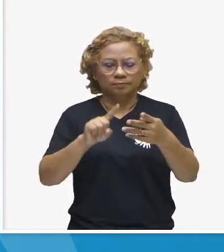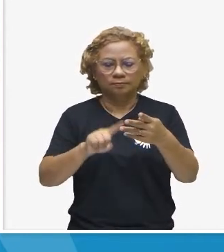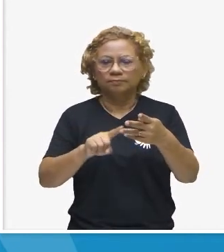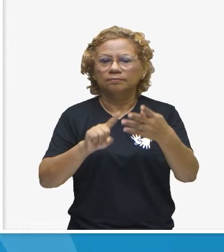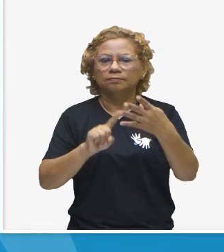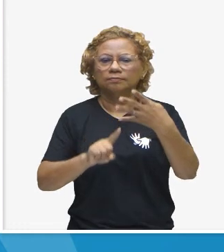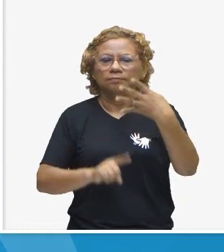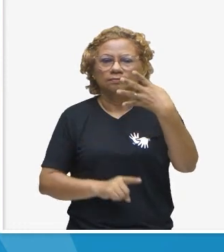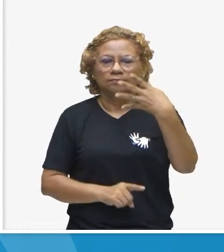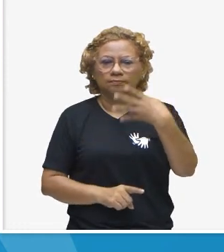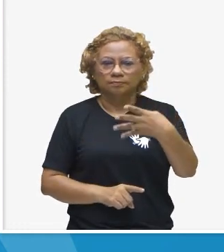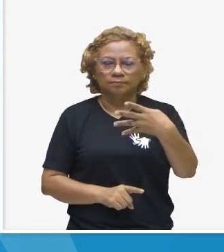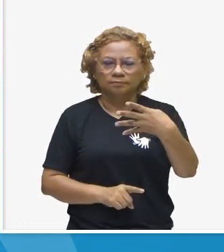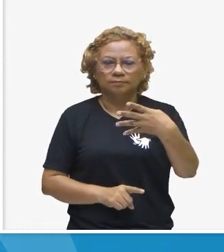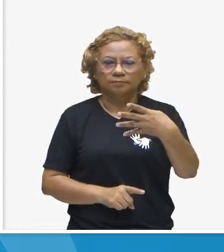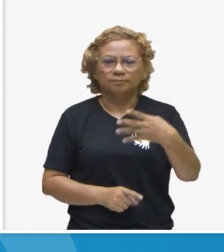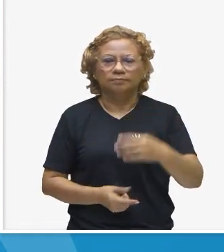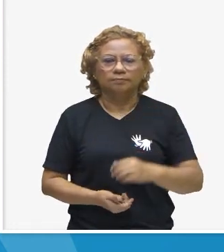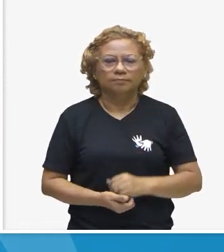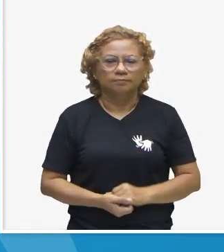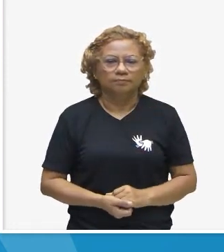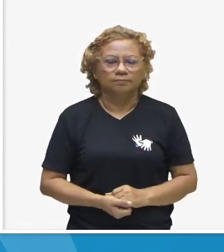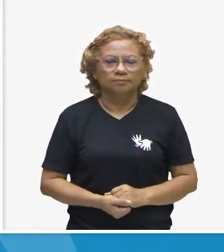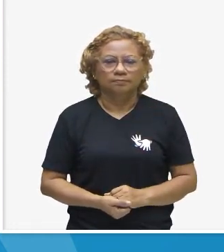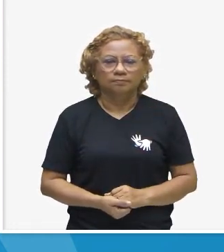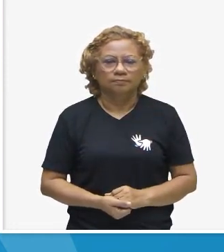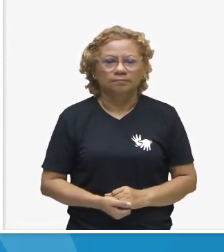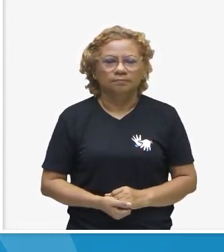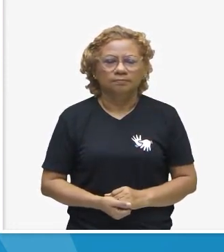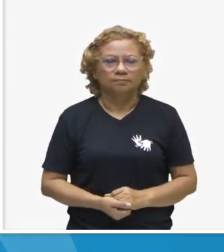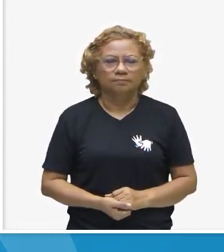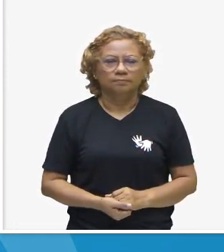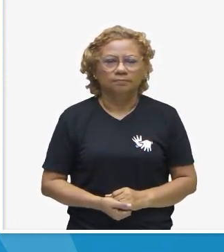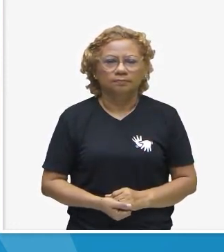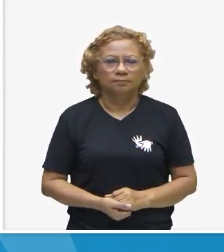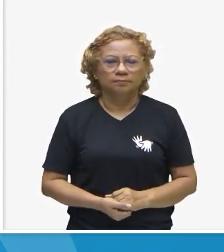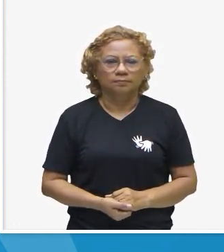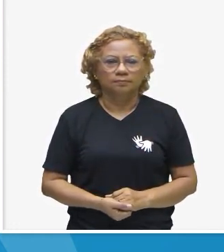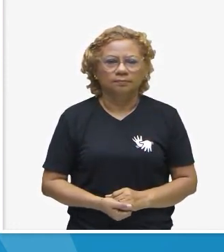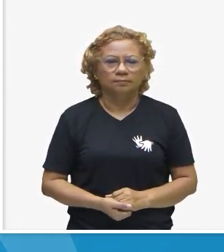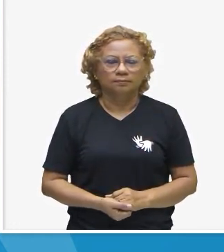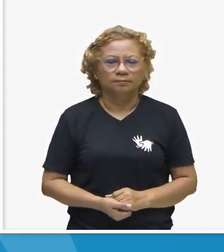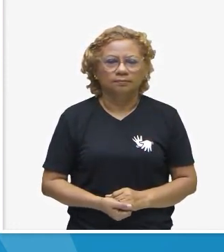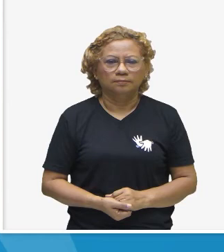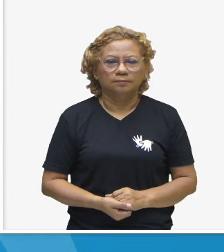2, 3 e 4.